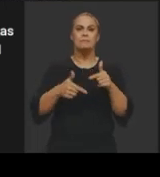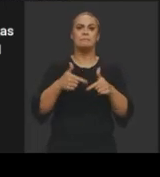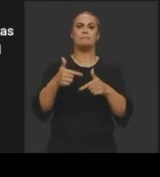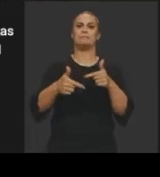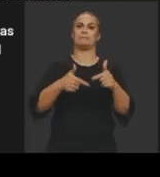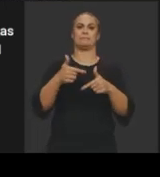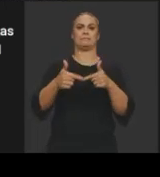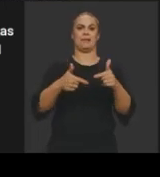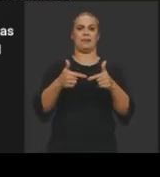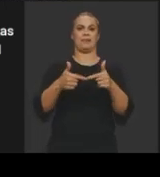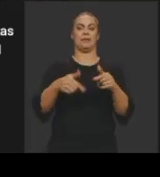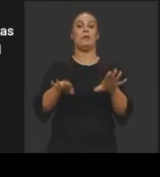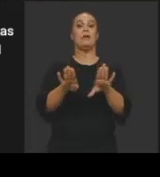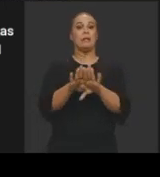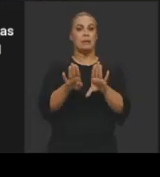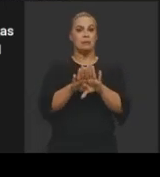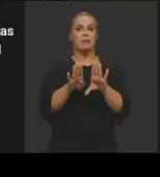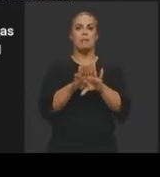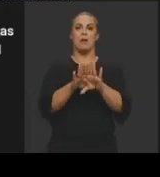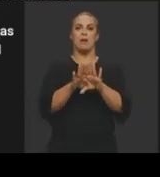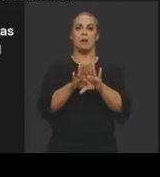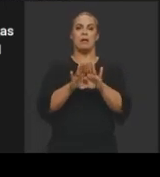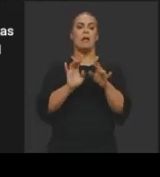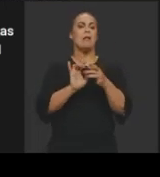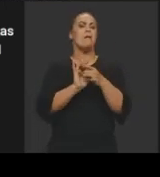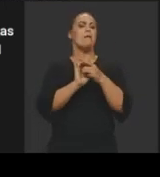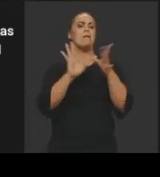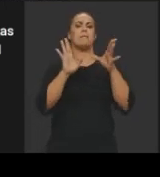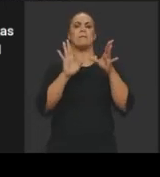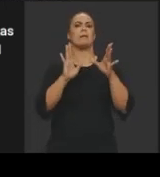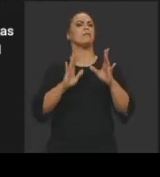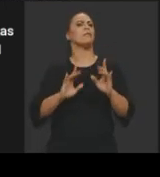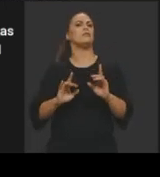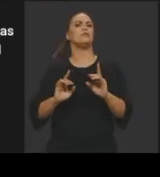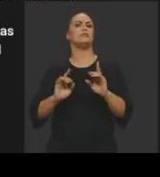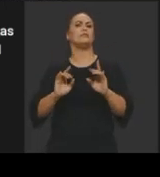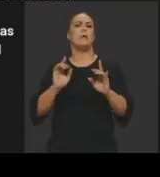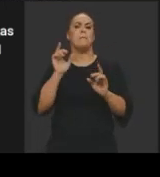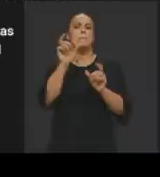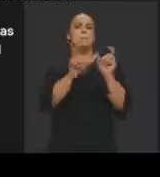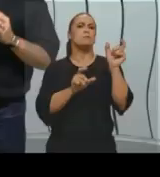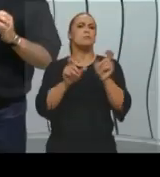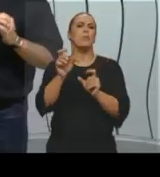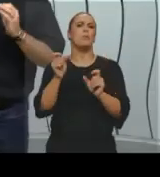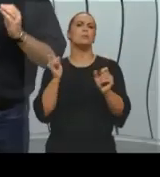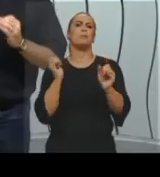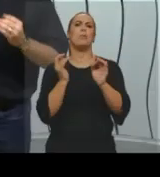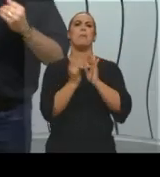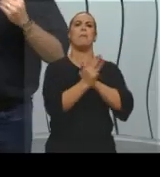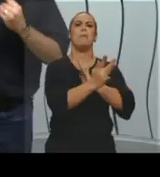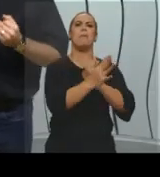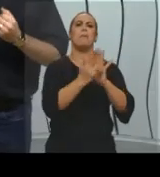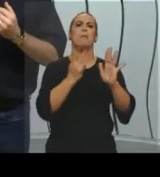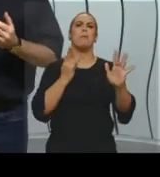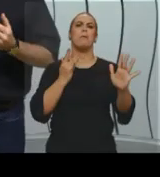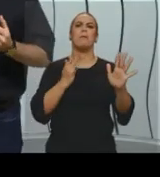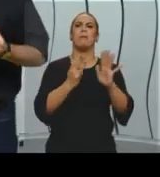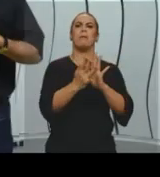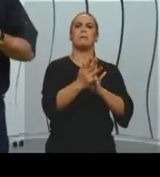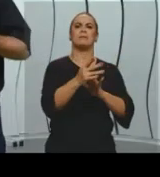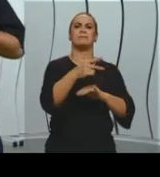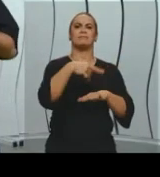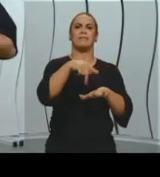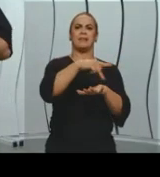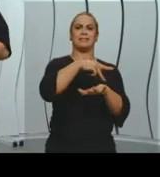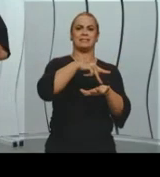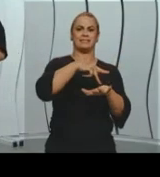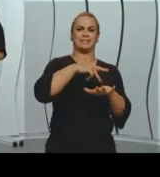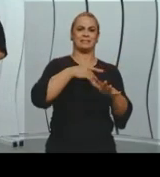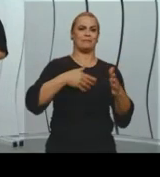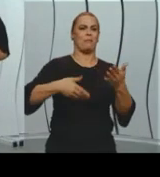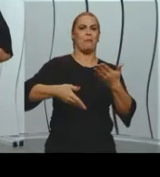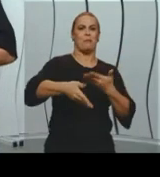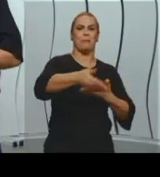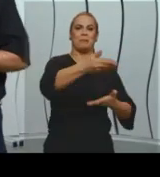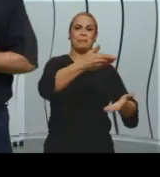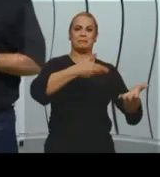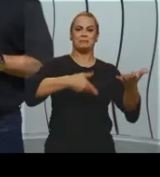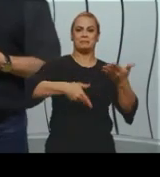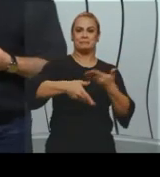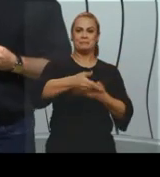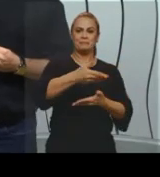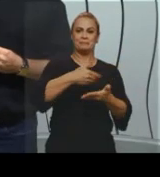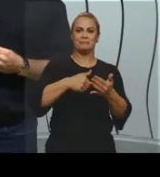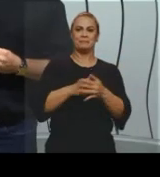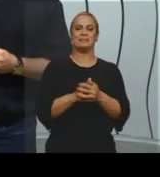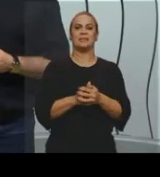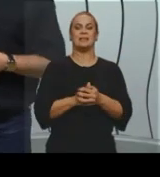não está, não se qualificou ainda a ser considerado, Brasil, não, desculpa, o Mercosul ainda não é considerado um